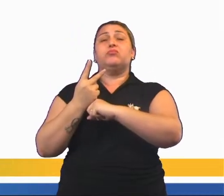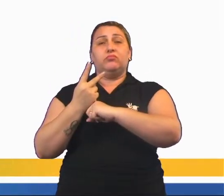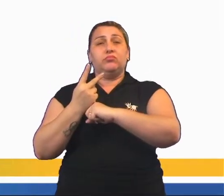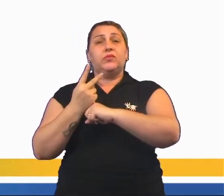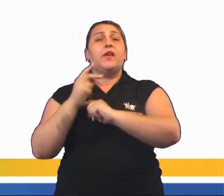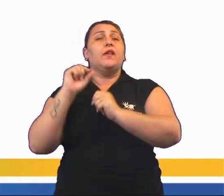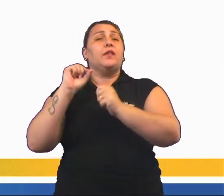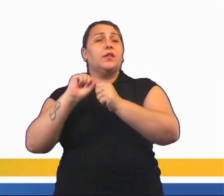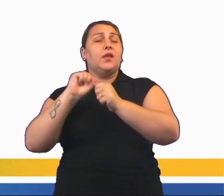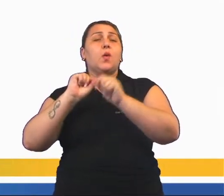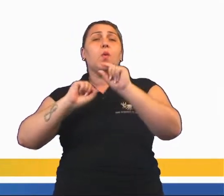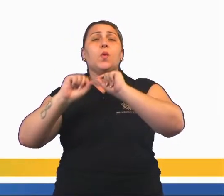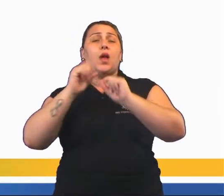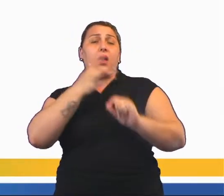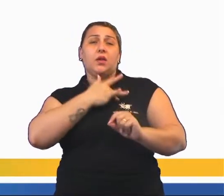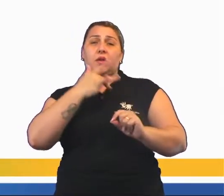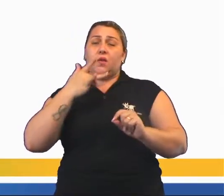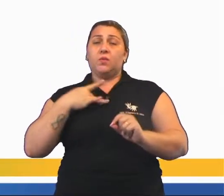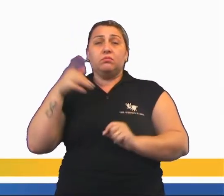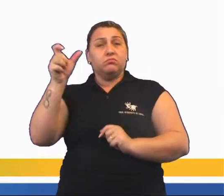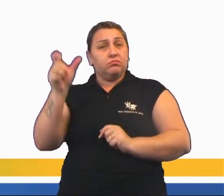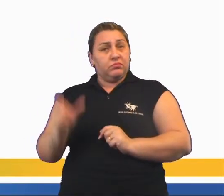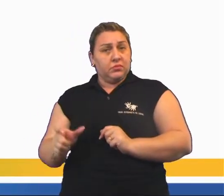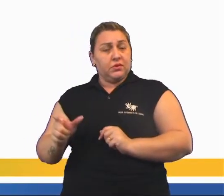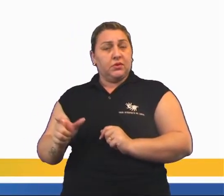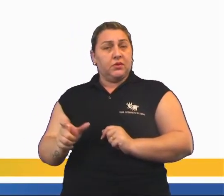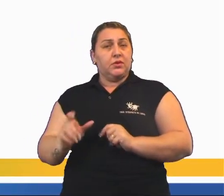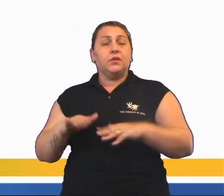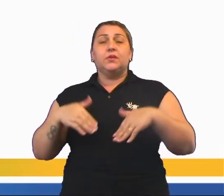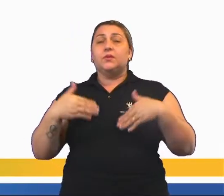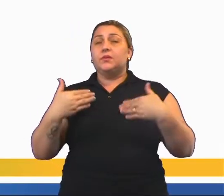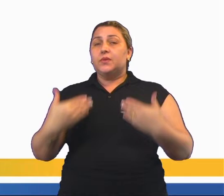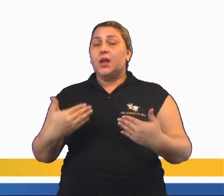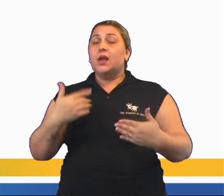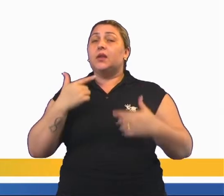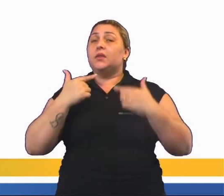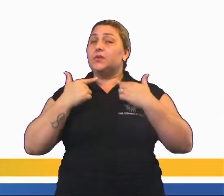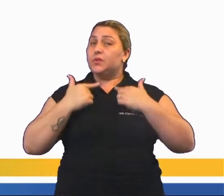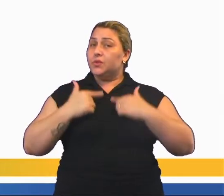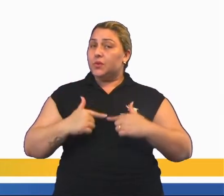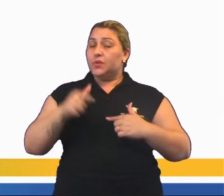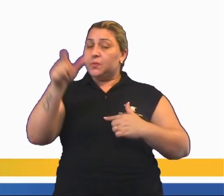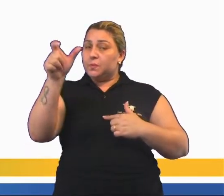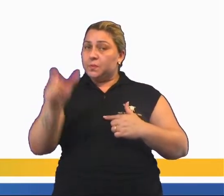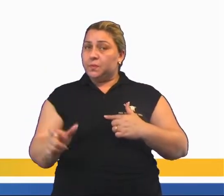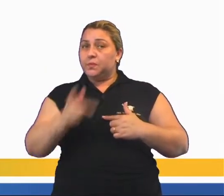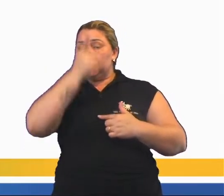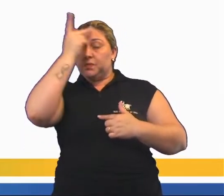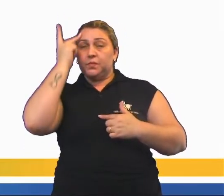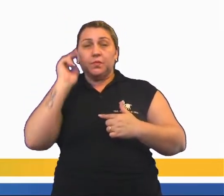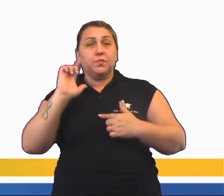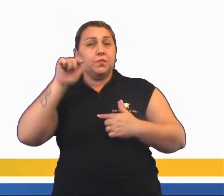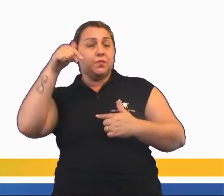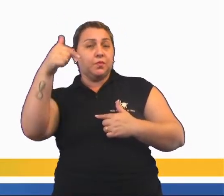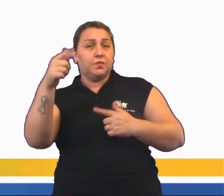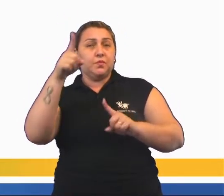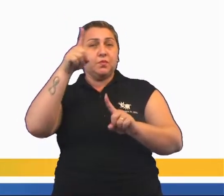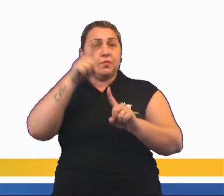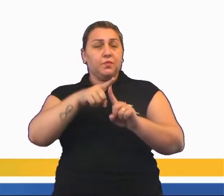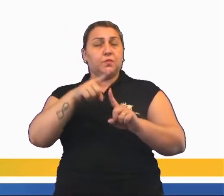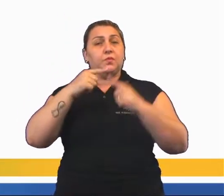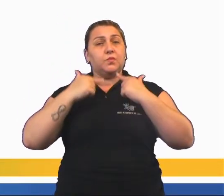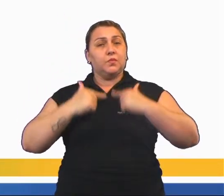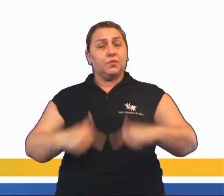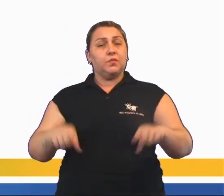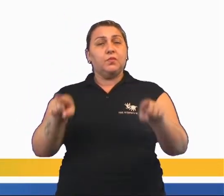autocuidados para promover a saúde do indivíduo. Dessa forma, a higiene pessoal envolve outros tipos de